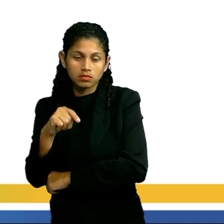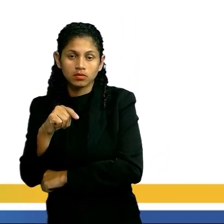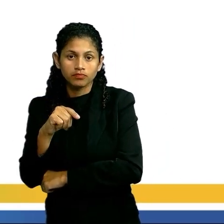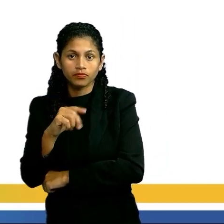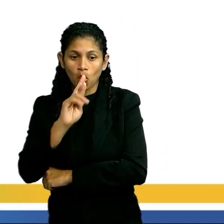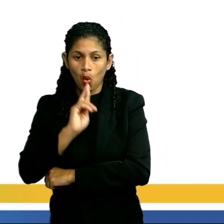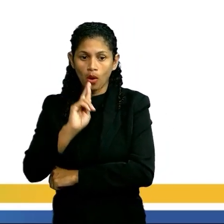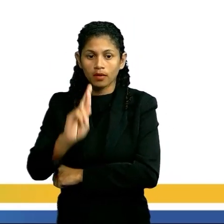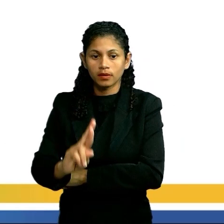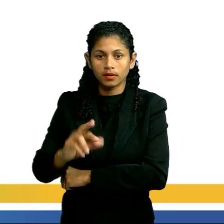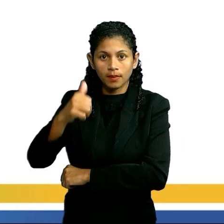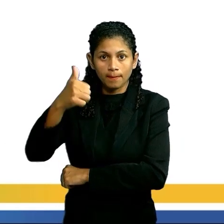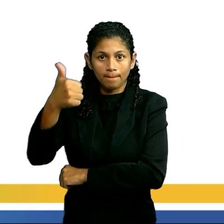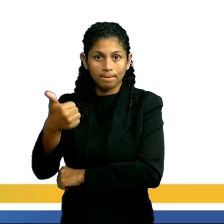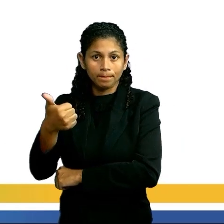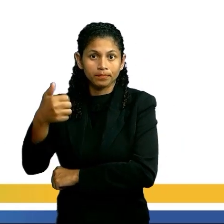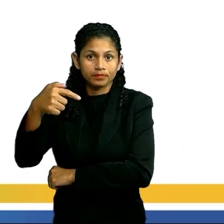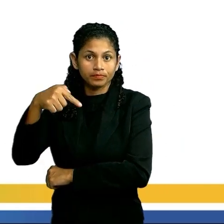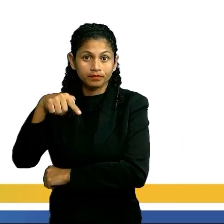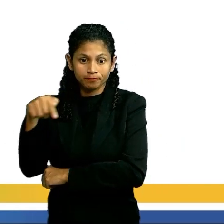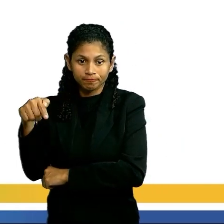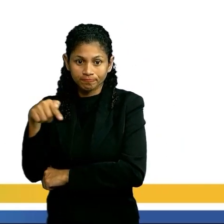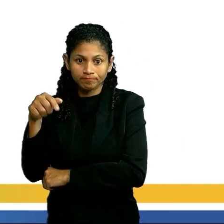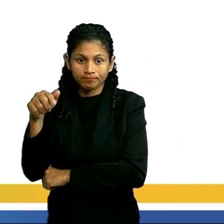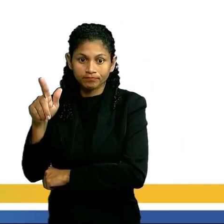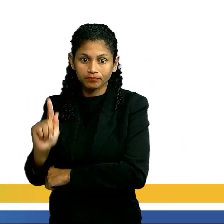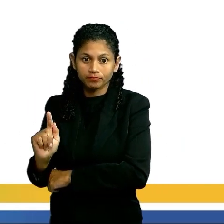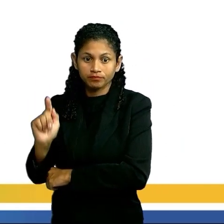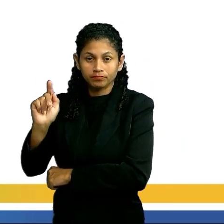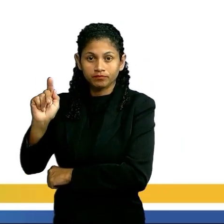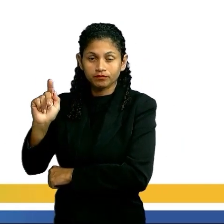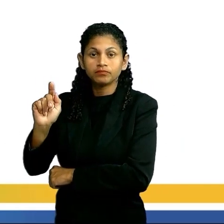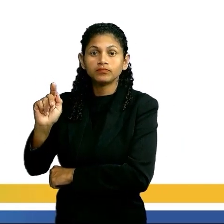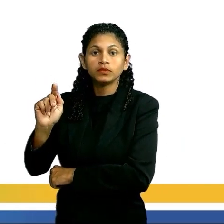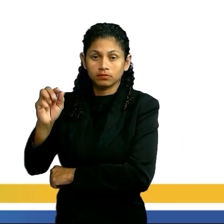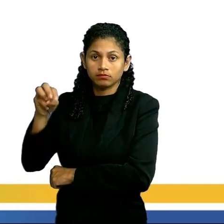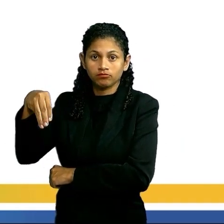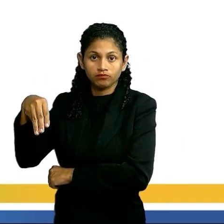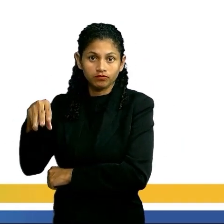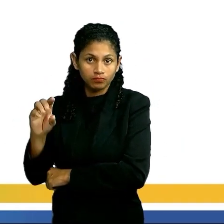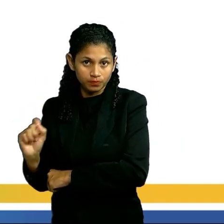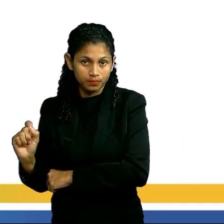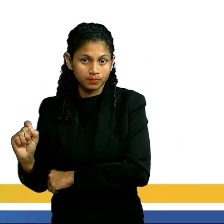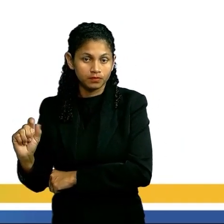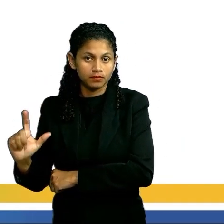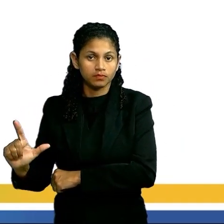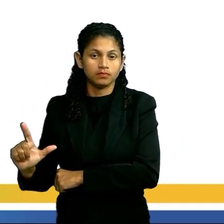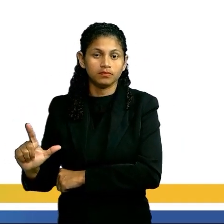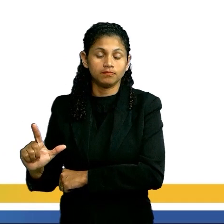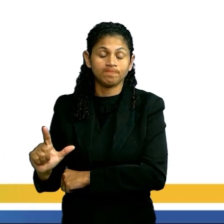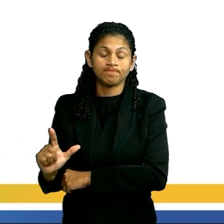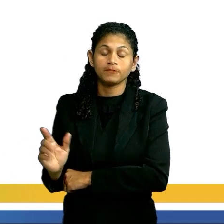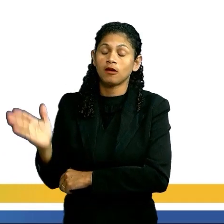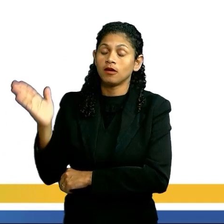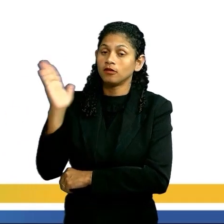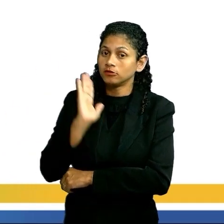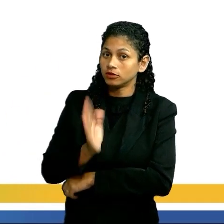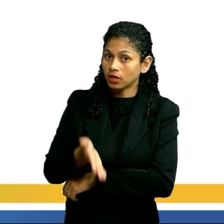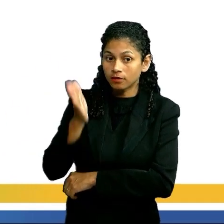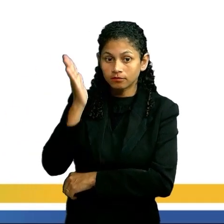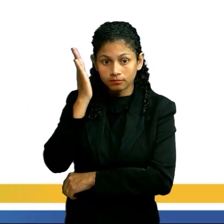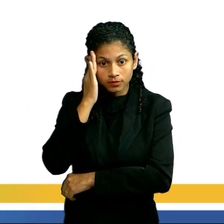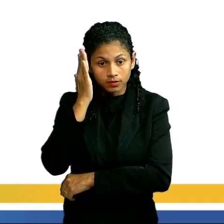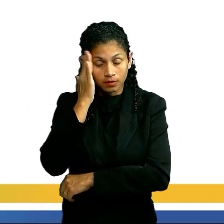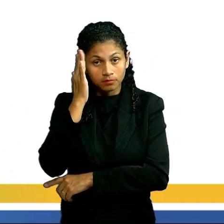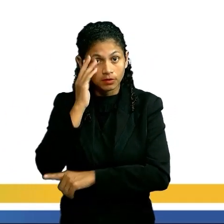177 gramas a cada 1 mol da molécula de luminol. Então, com isso, nós já sabemos que a alternativa